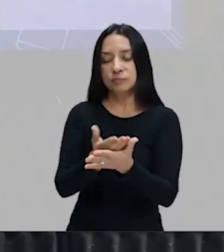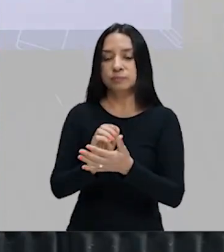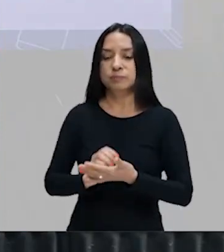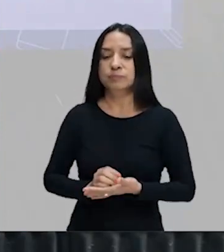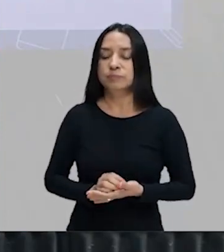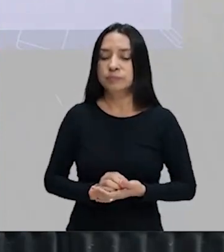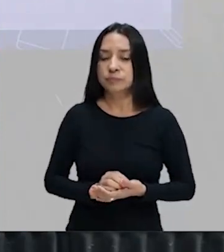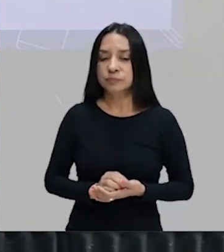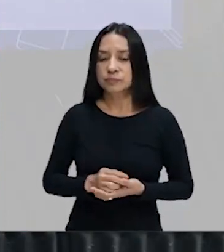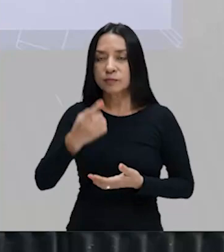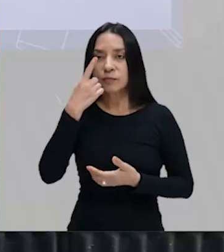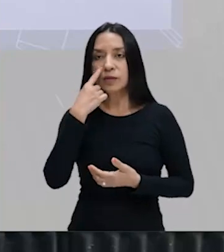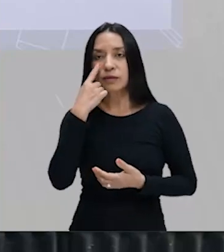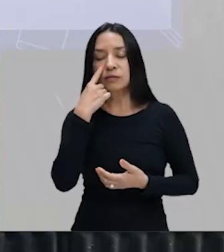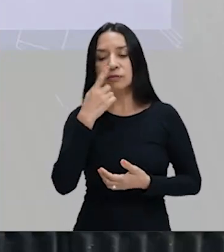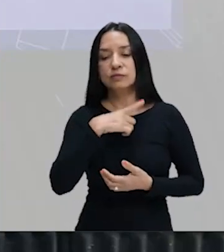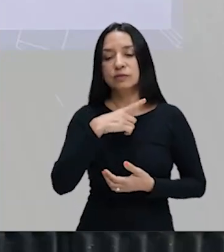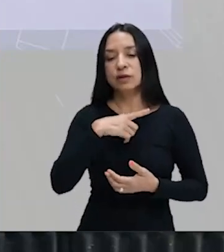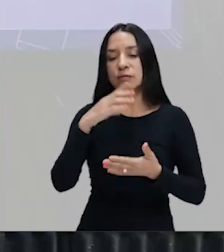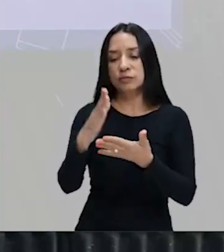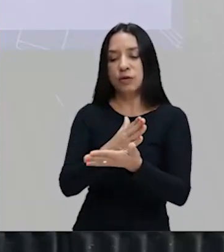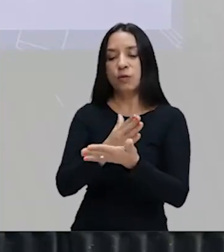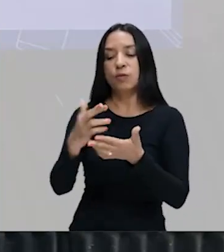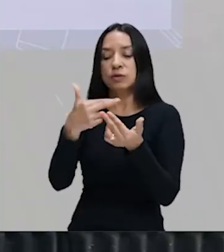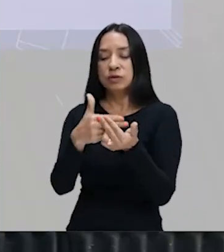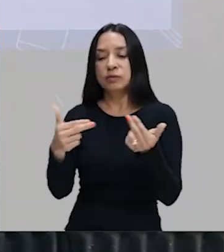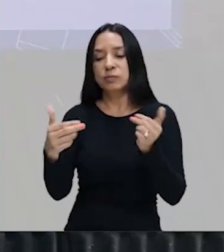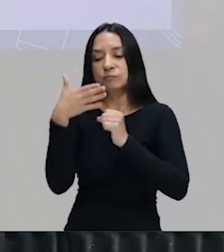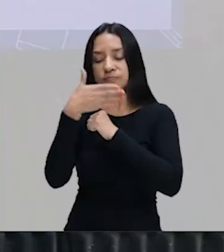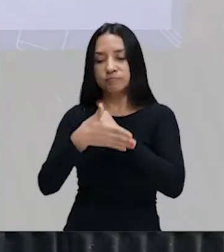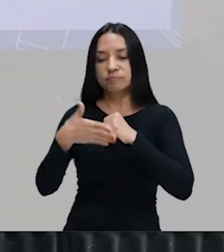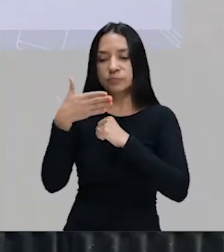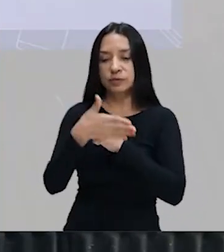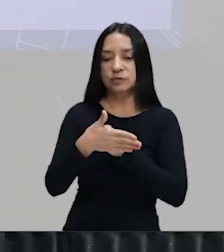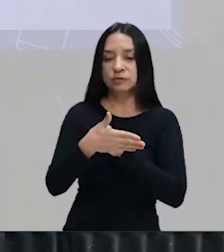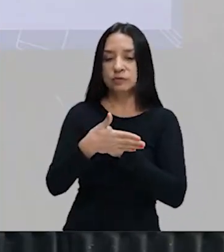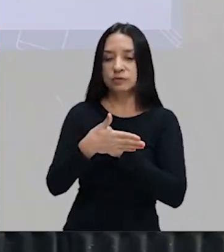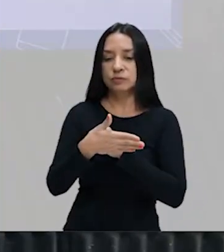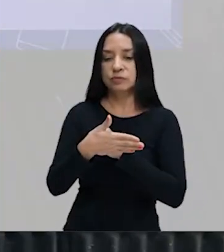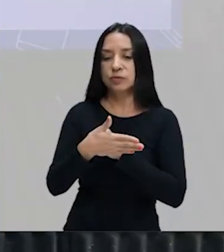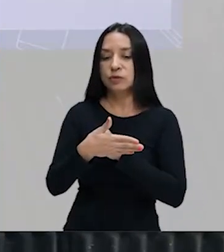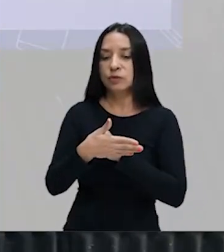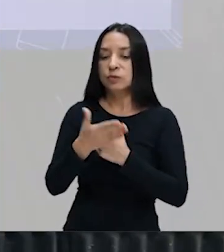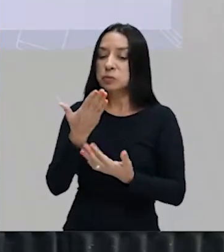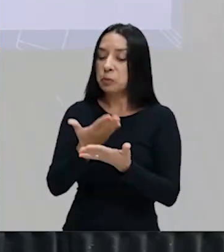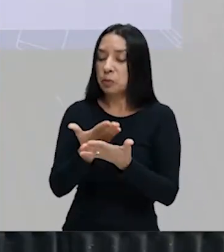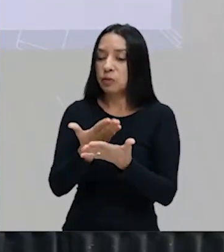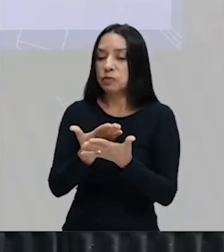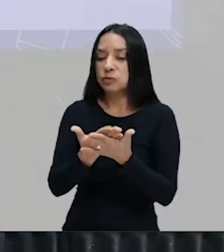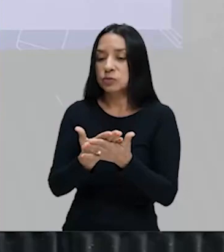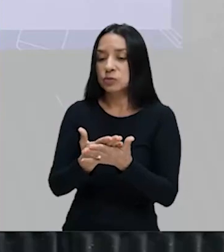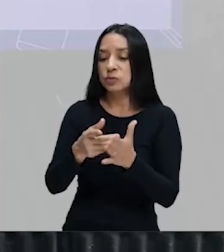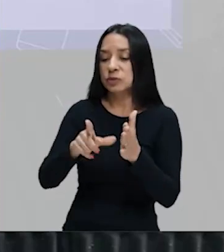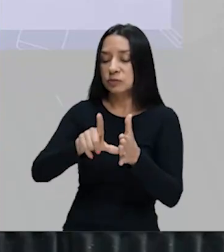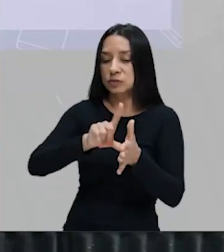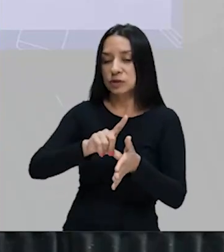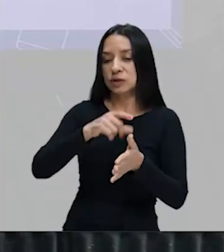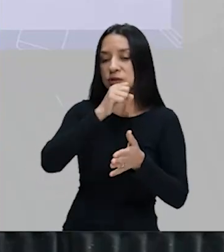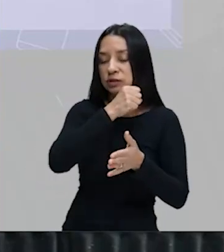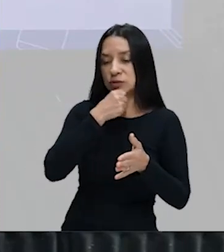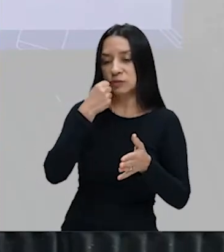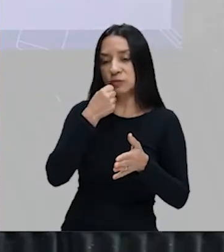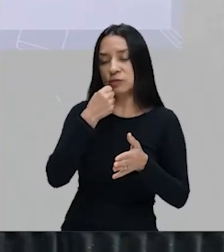tá? Então veja só, nós temos alguns elementos que são básicos. Quando você pega os pré-socráticos, você vai perceber que eles